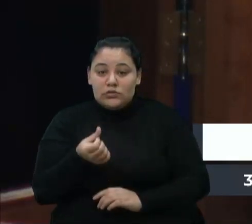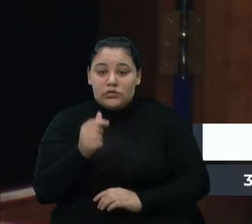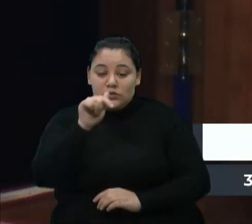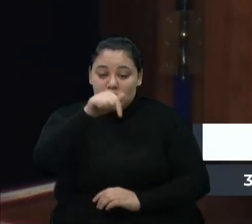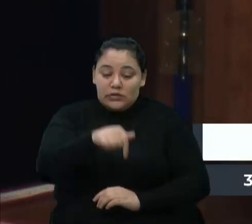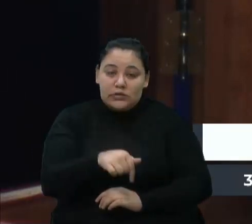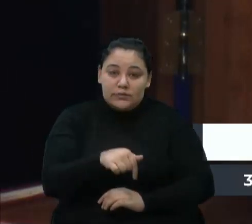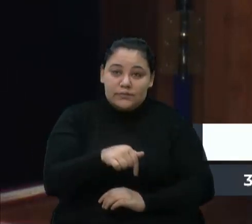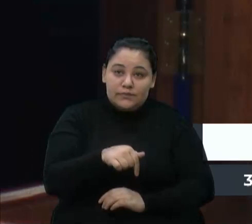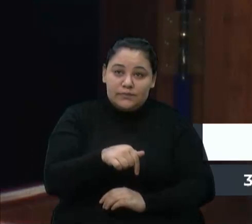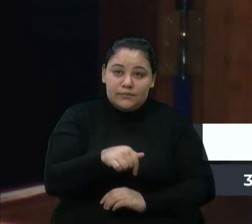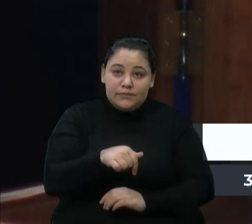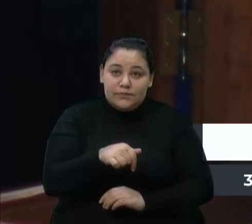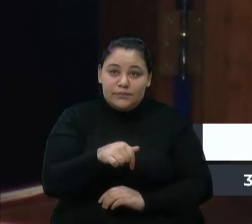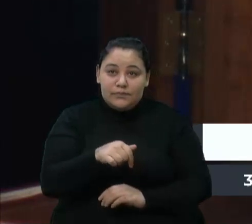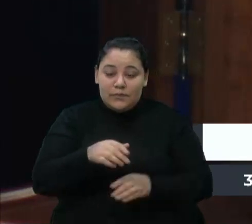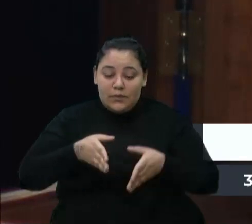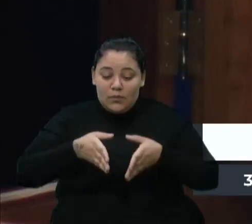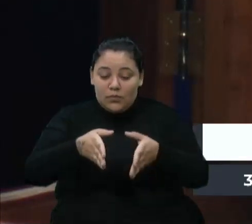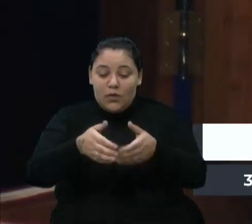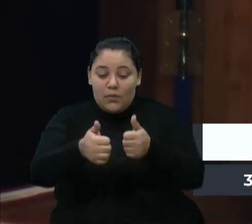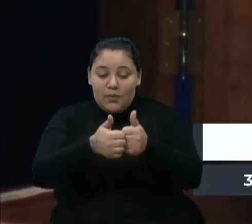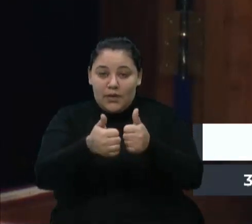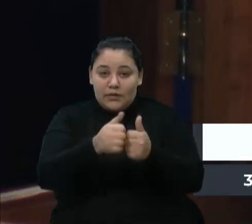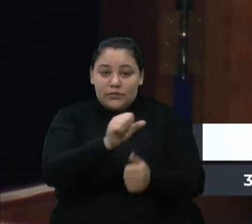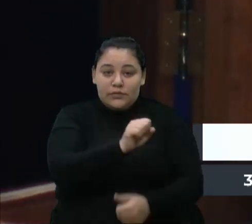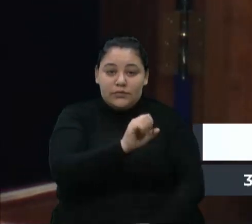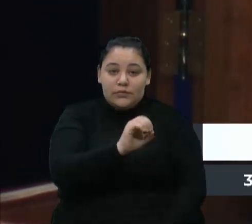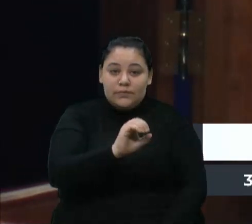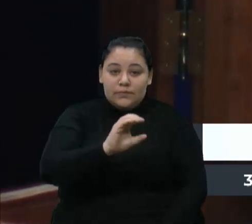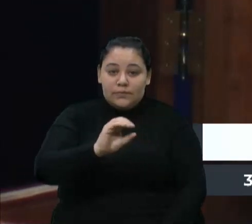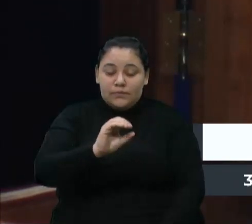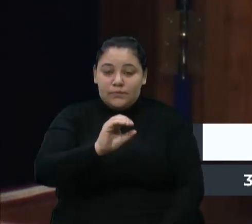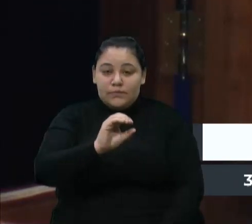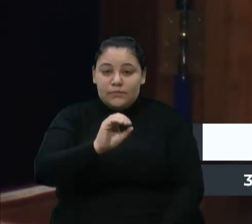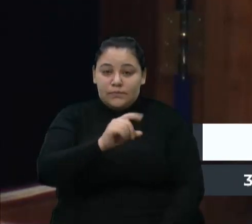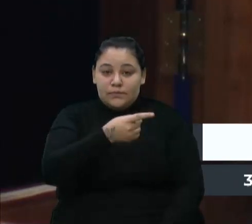no nesse trecho do São Remédio.